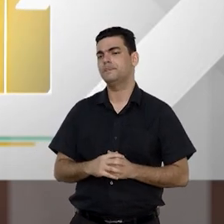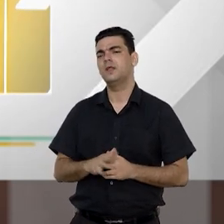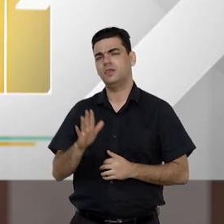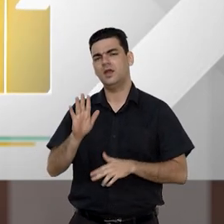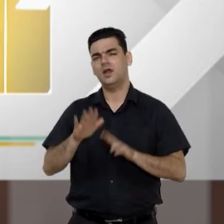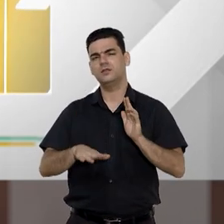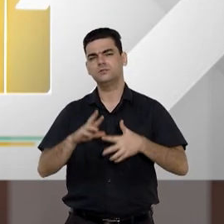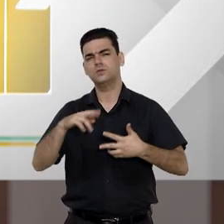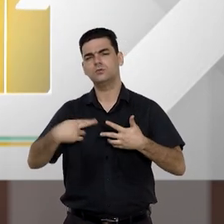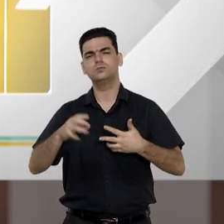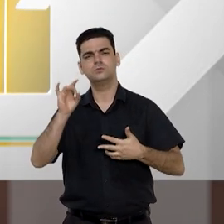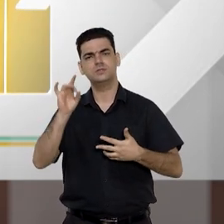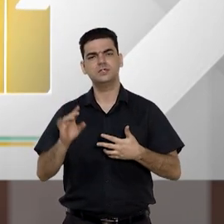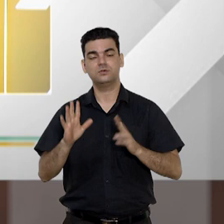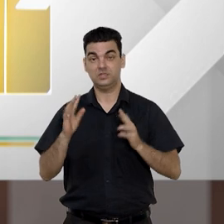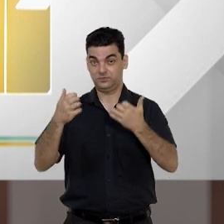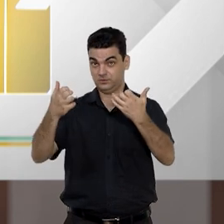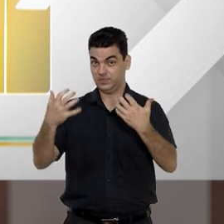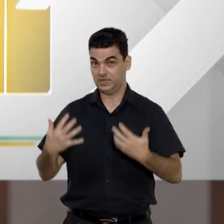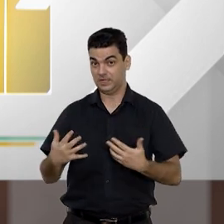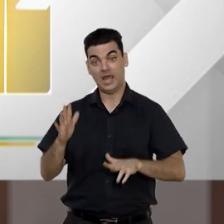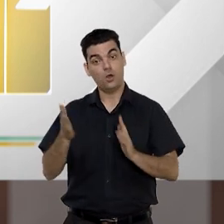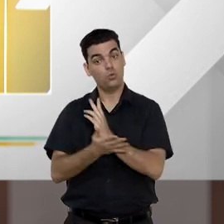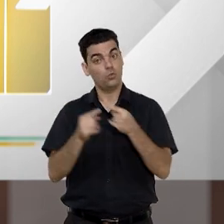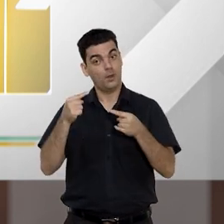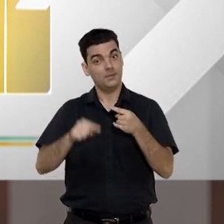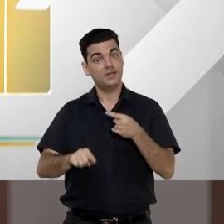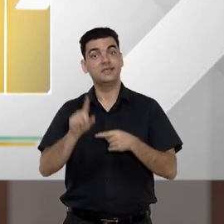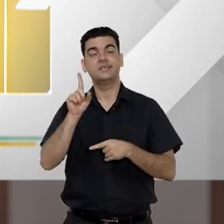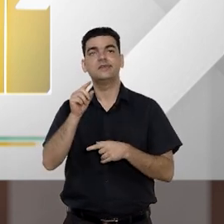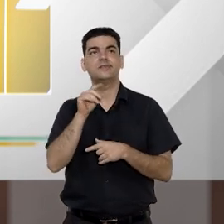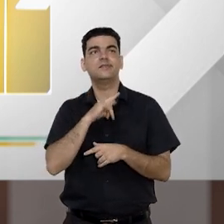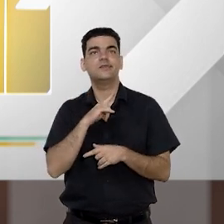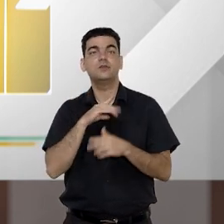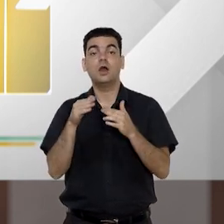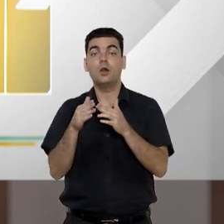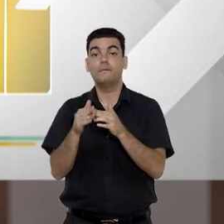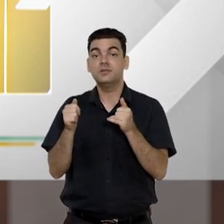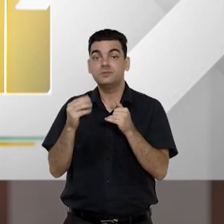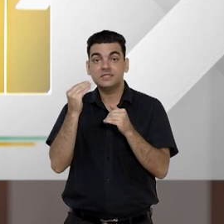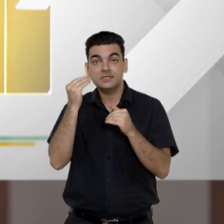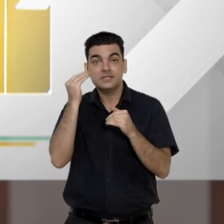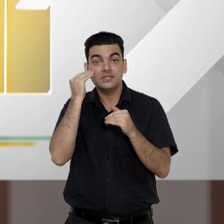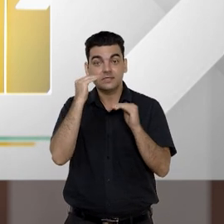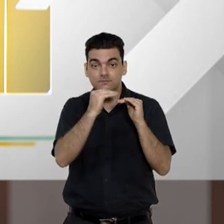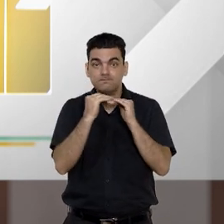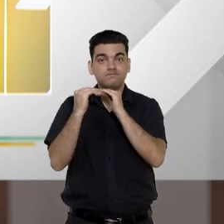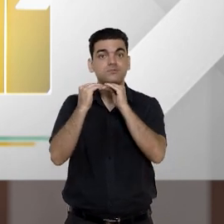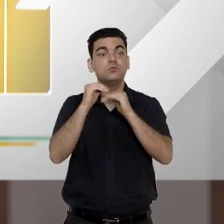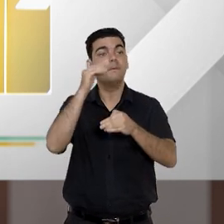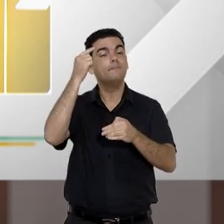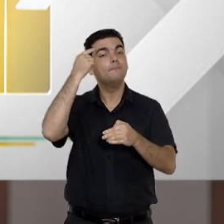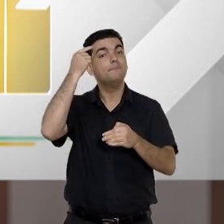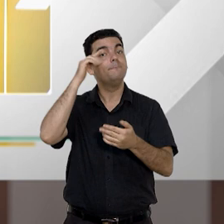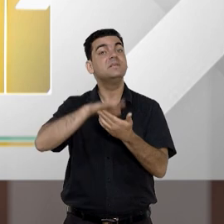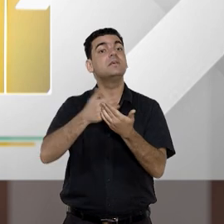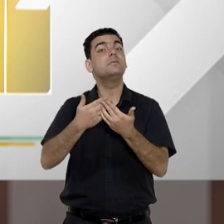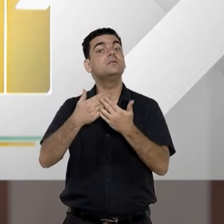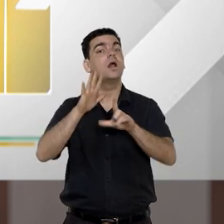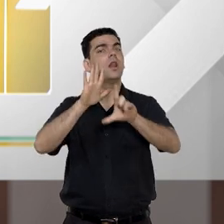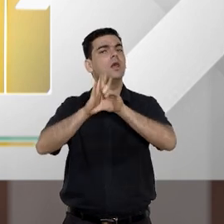Bem, e apesar de não caber o recurso especial, como já foi mencionado aqui, existe o pedido de uniformização